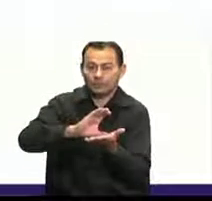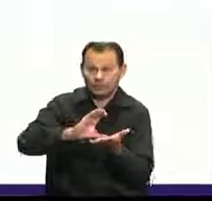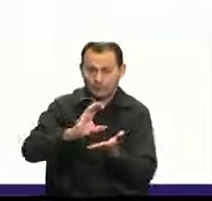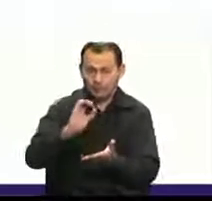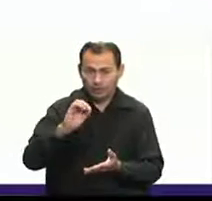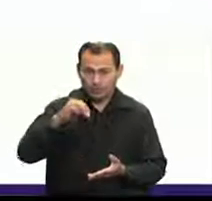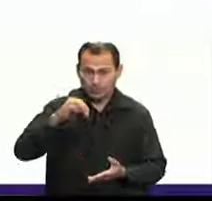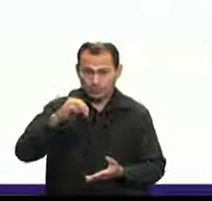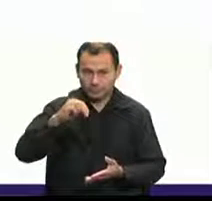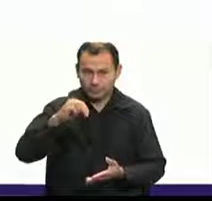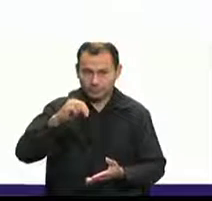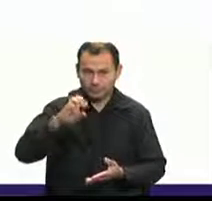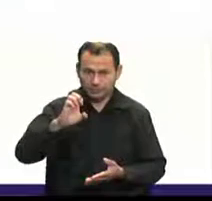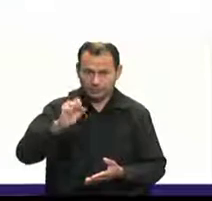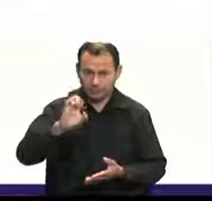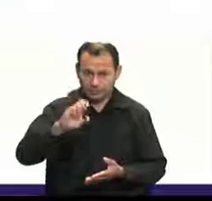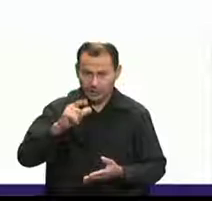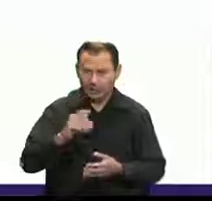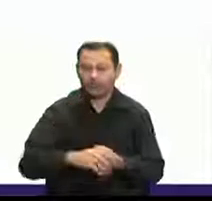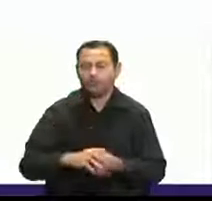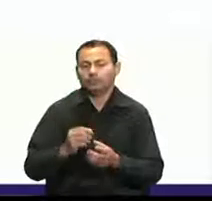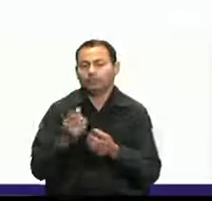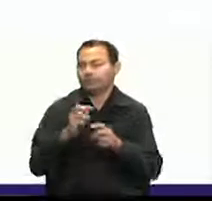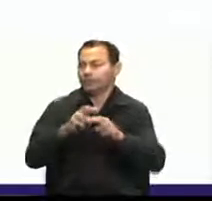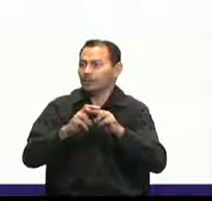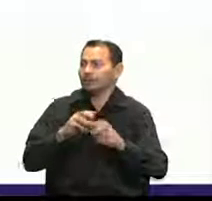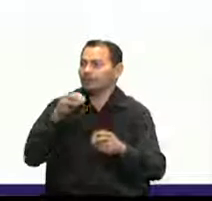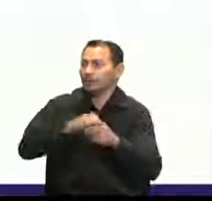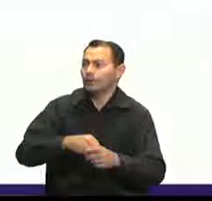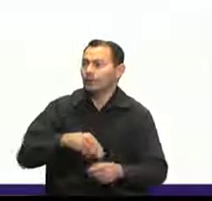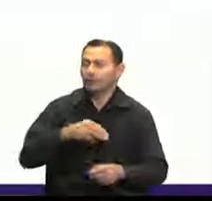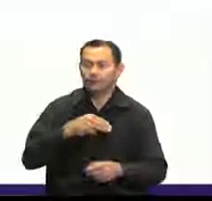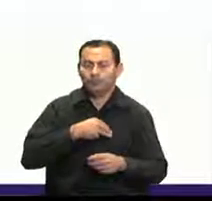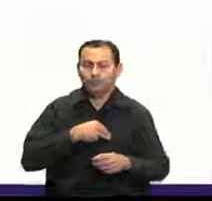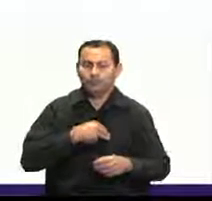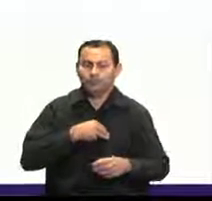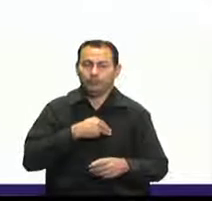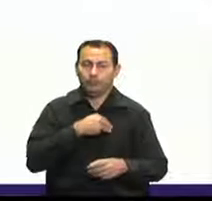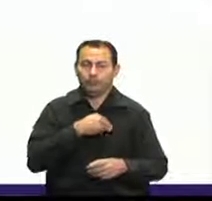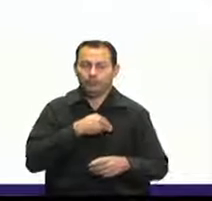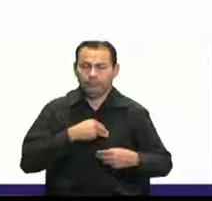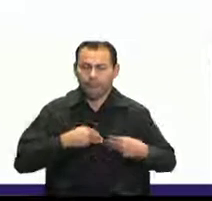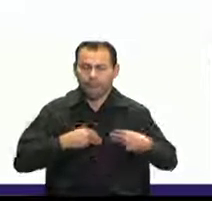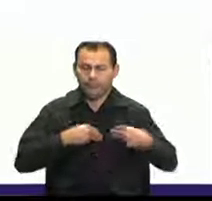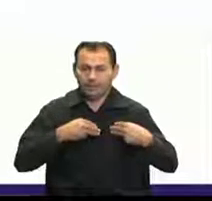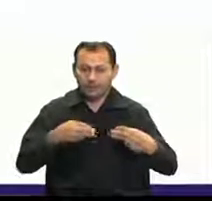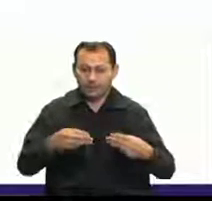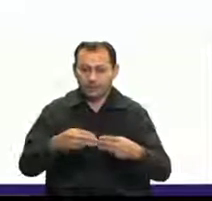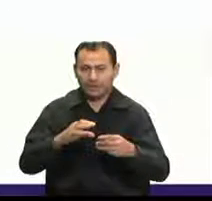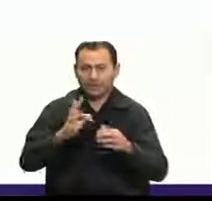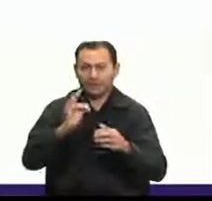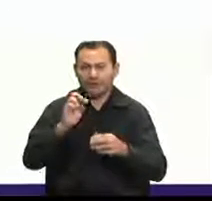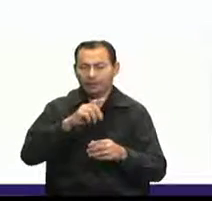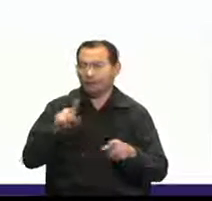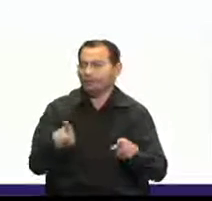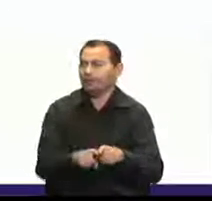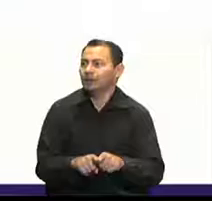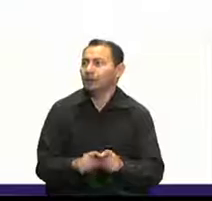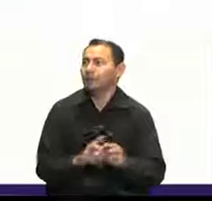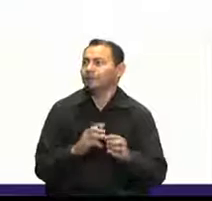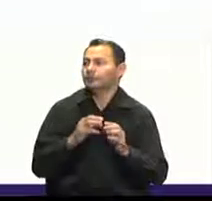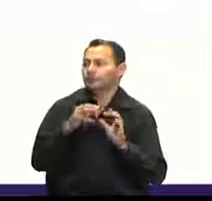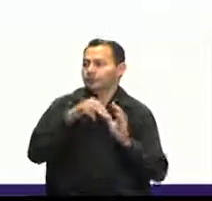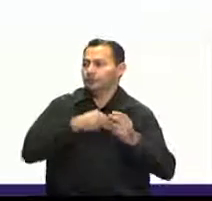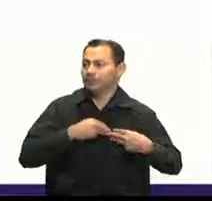é composto pelo ministro da fazenda que preside o conselho pelo ministro do planejamento orçamento